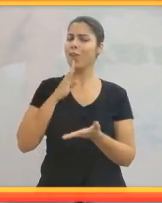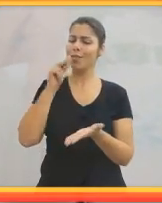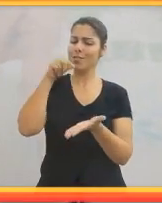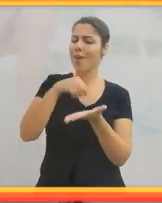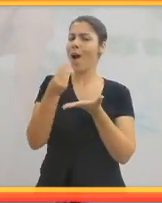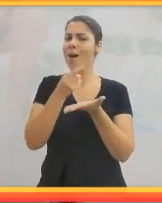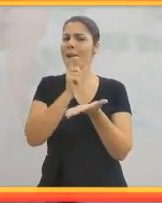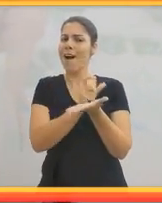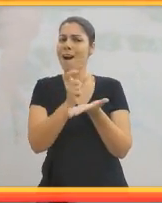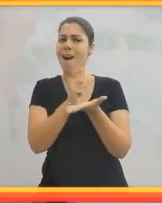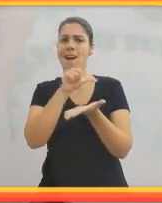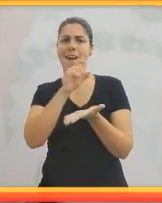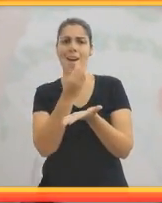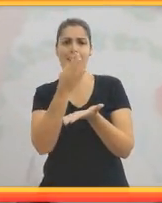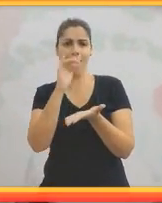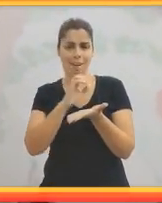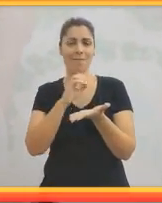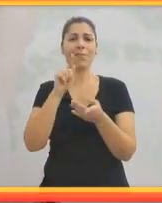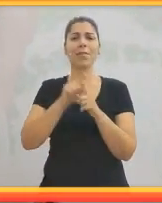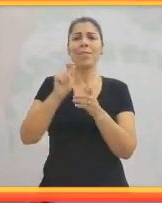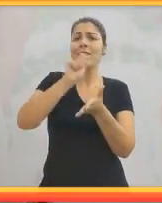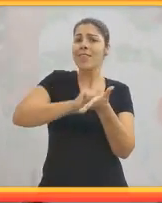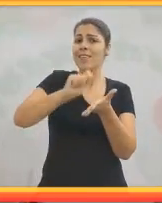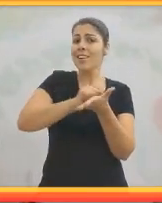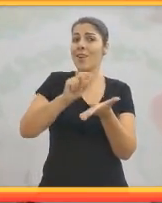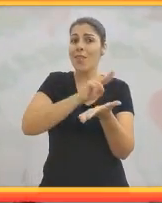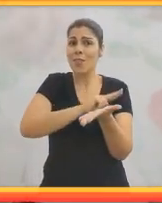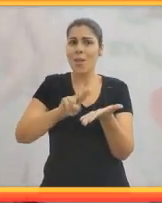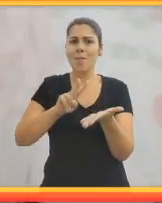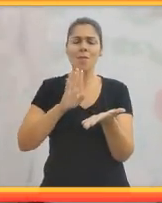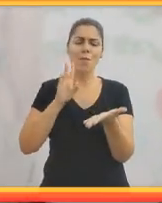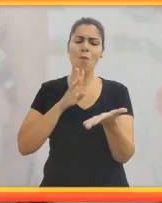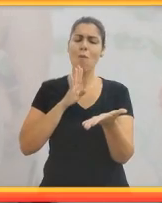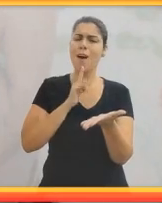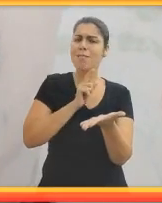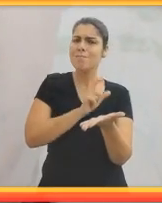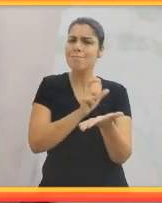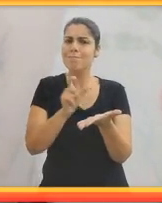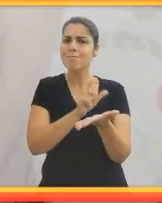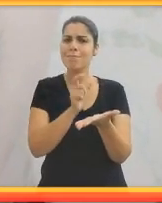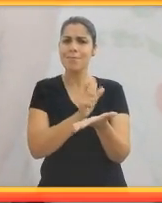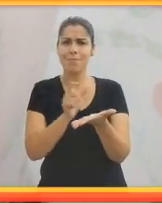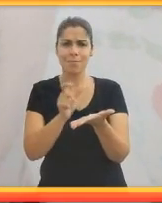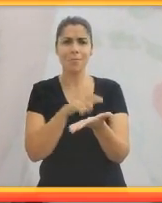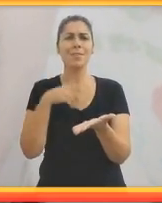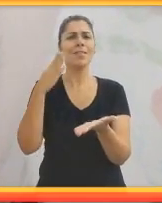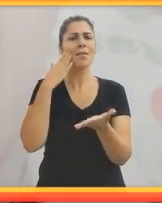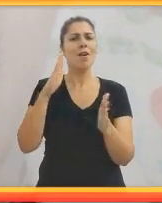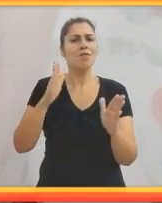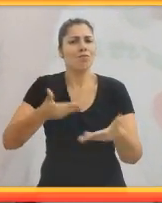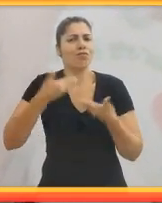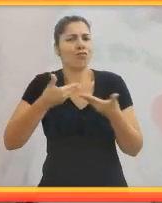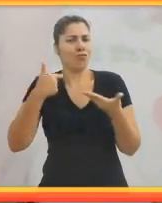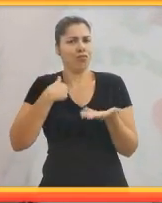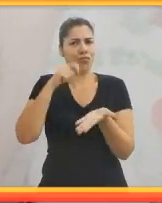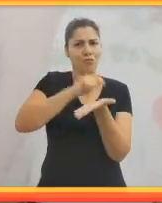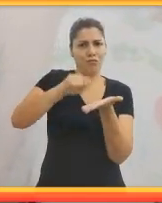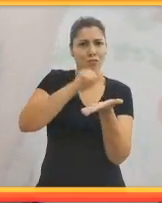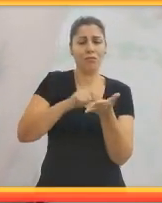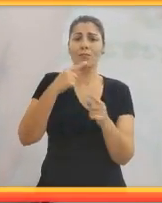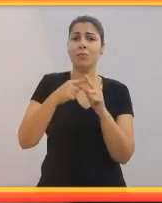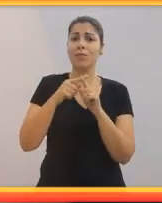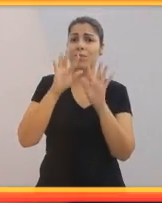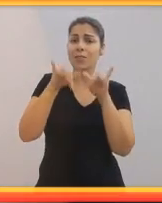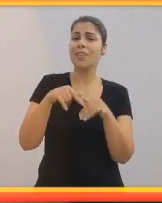A oficina de culinária tá trazendo pra ele concentração, já reconhece as letras, escreve o nome, reconhece